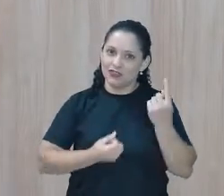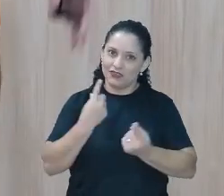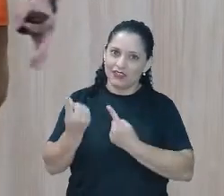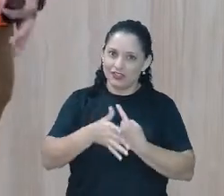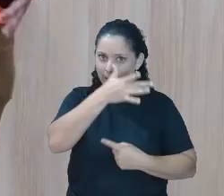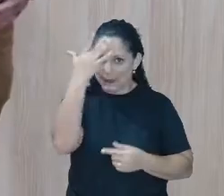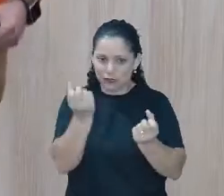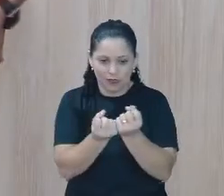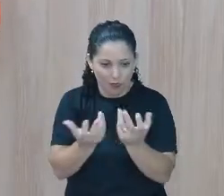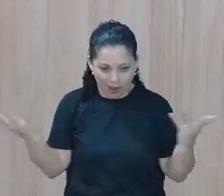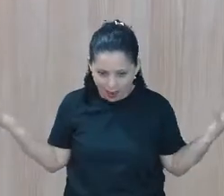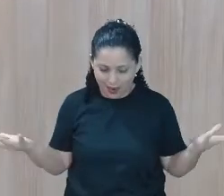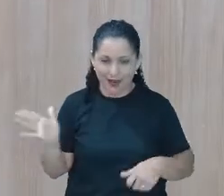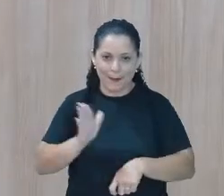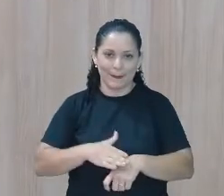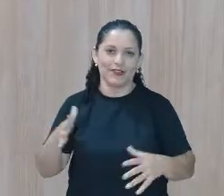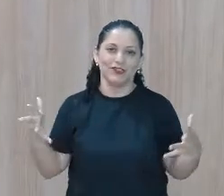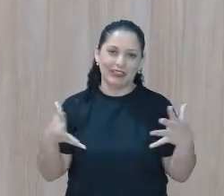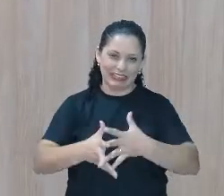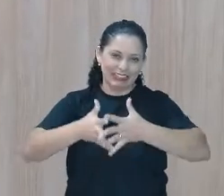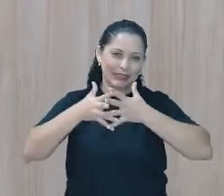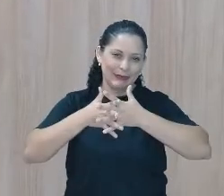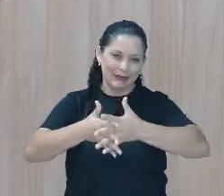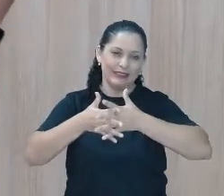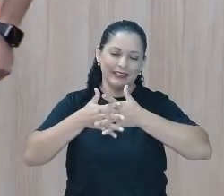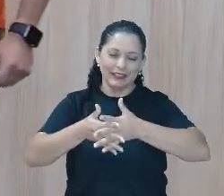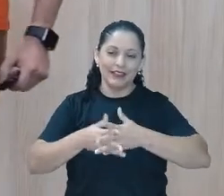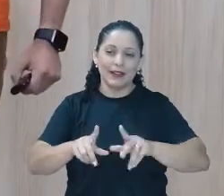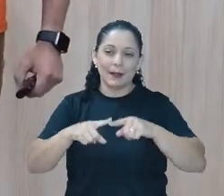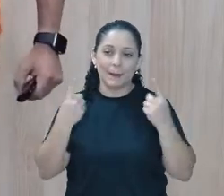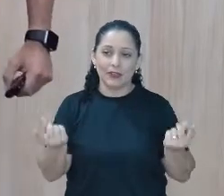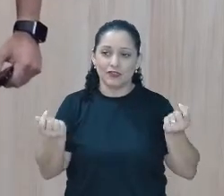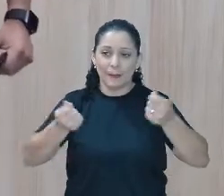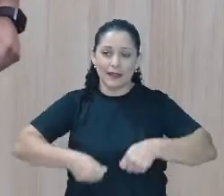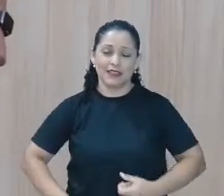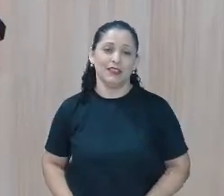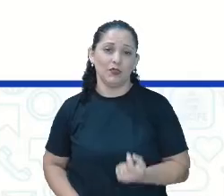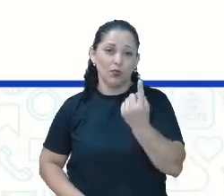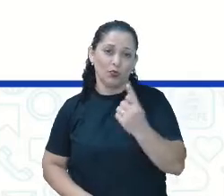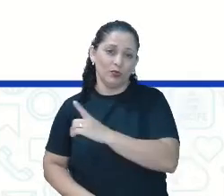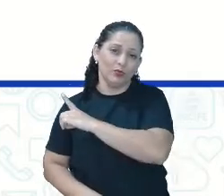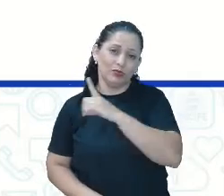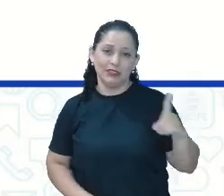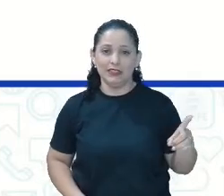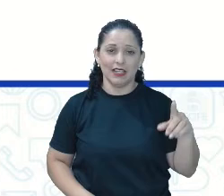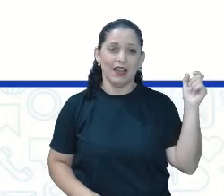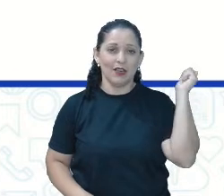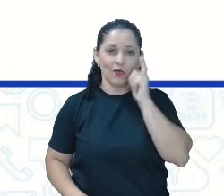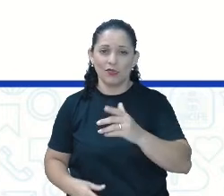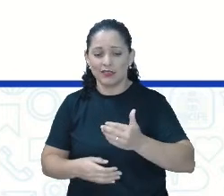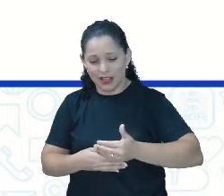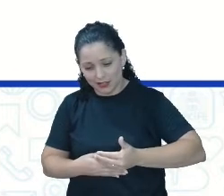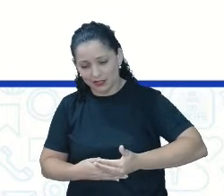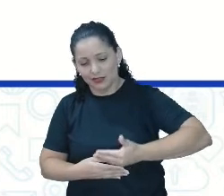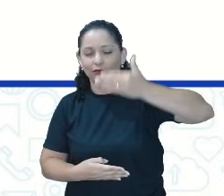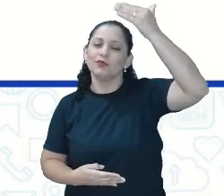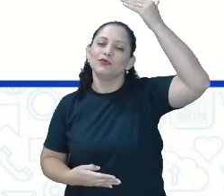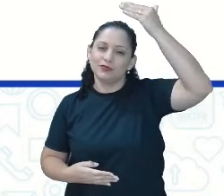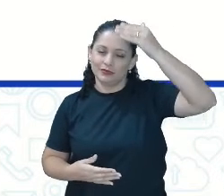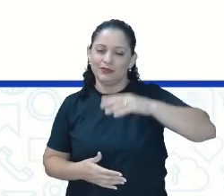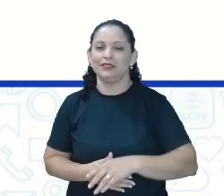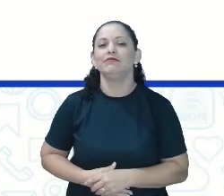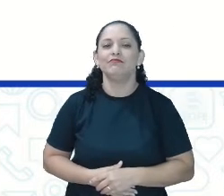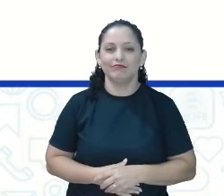gente precisa lidar com essas situações, a gente vai precisar de apenas aí um dia para